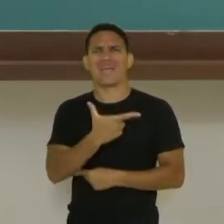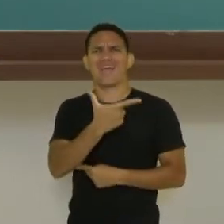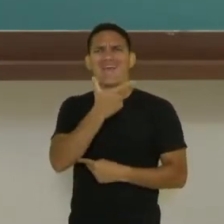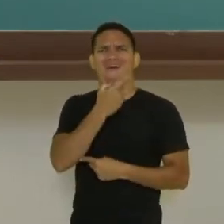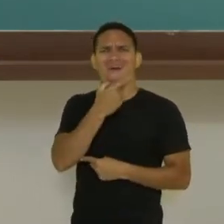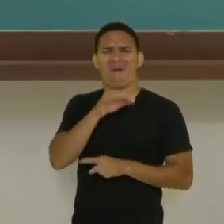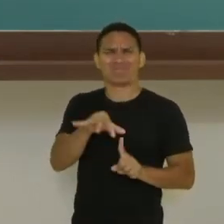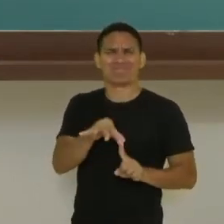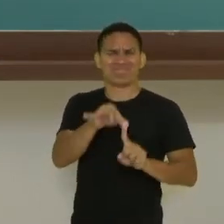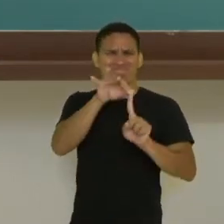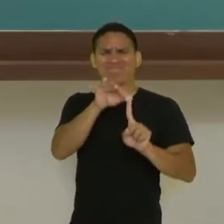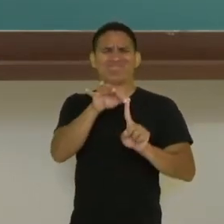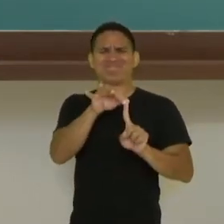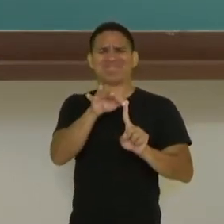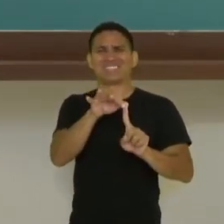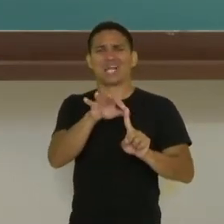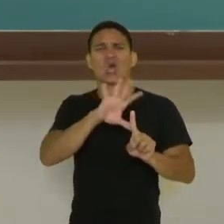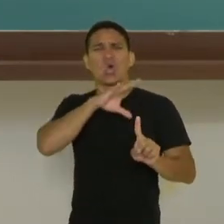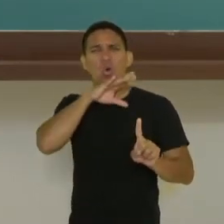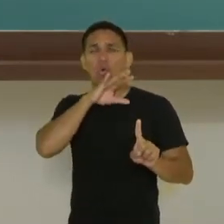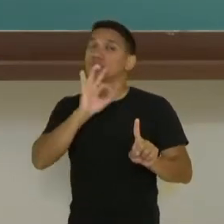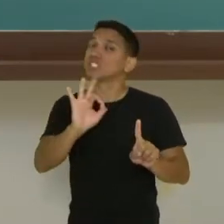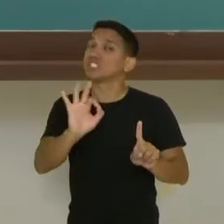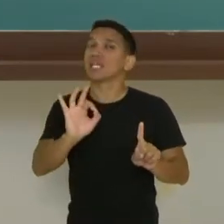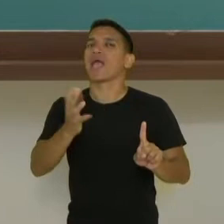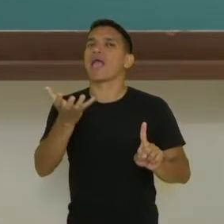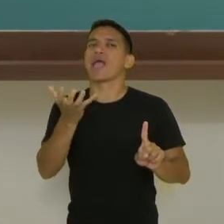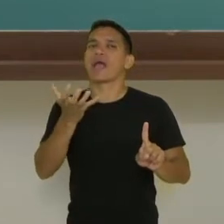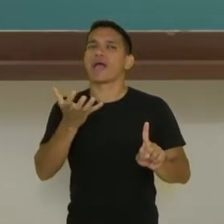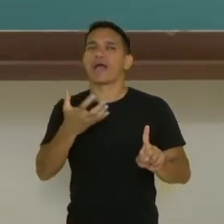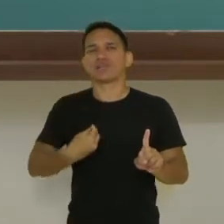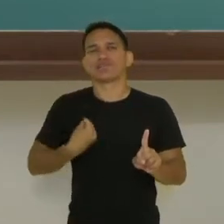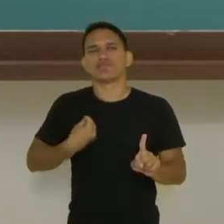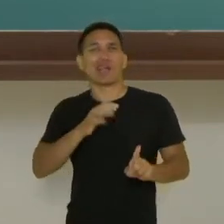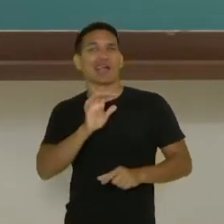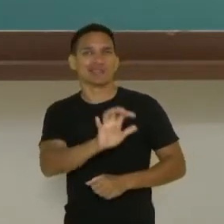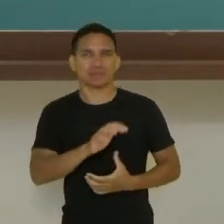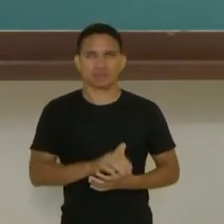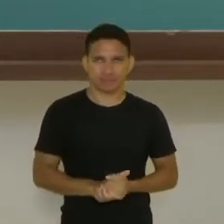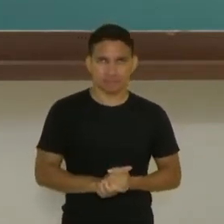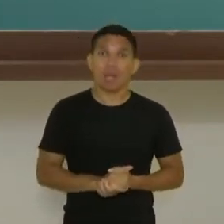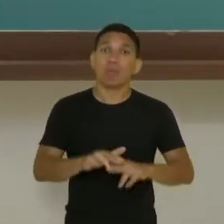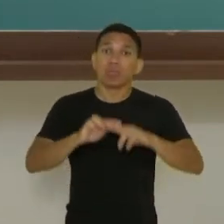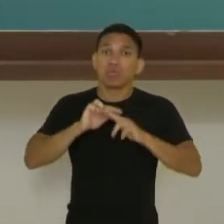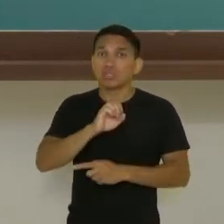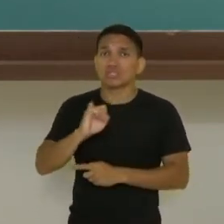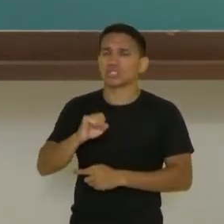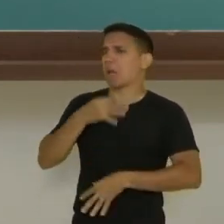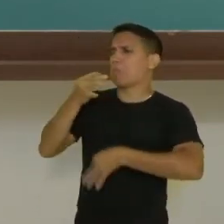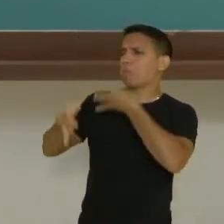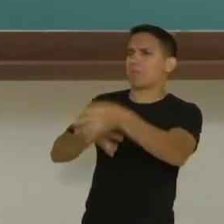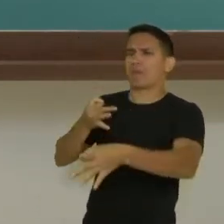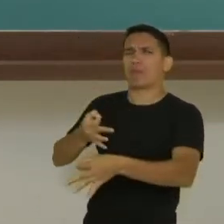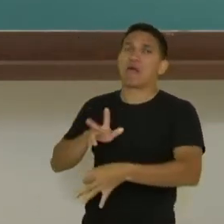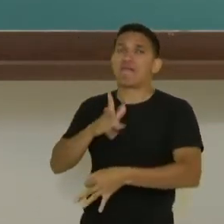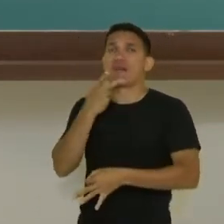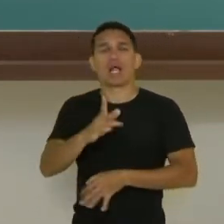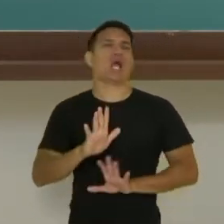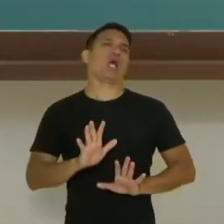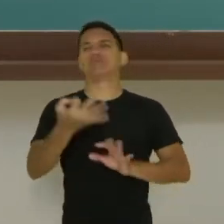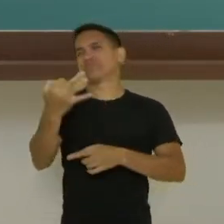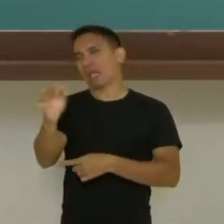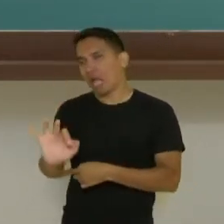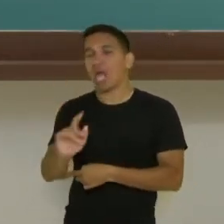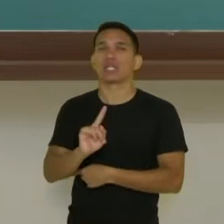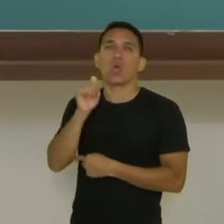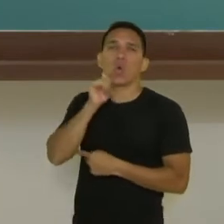muito ruim, ninguém quer ser machista. Então é bem provável que quem for comentar vai dizer, não, tá certo, as mulheres